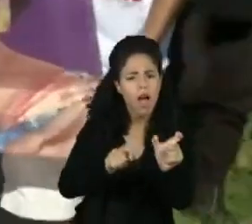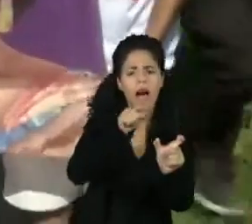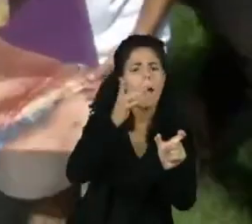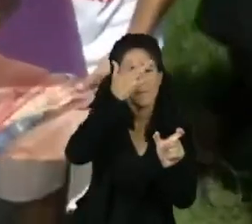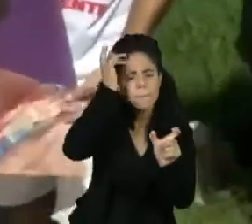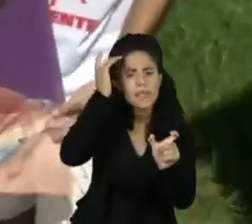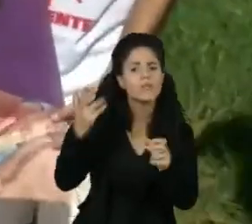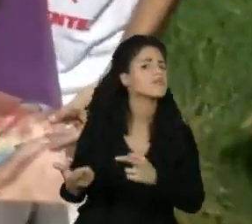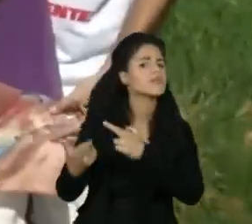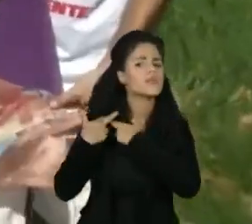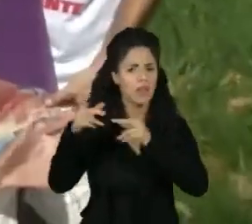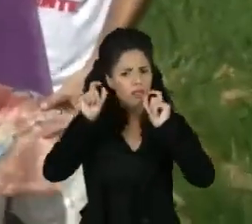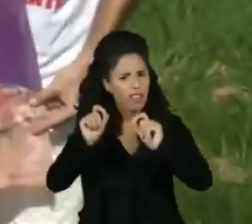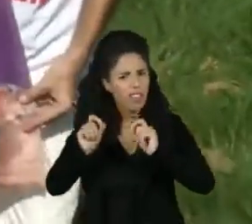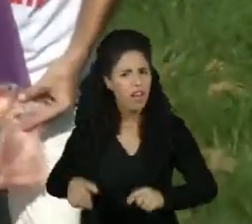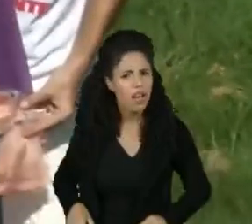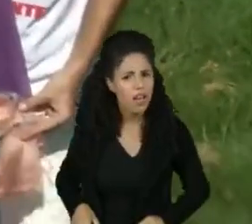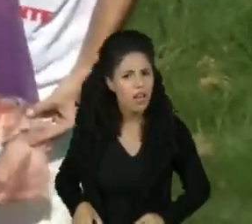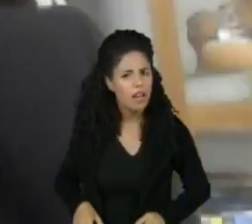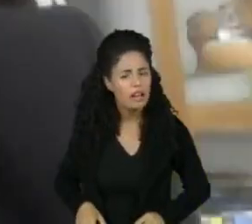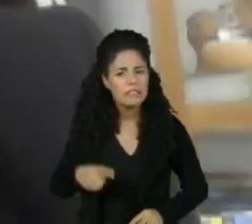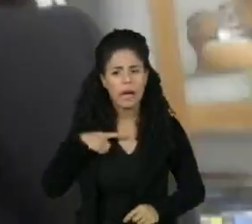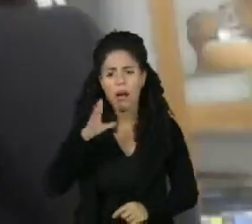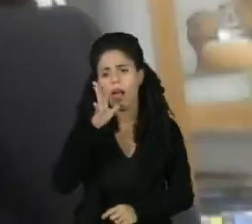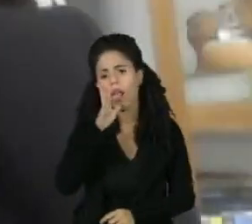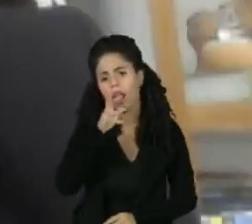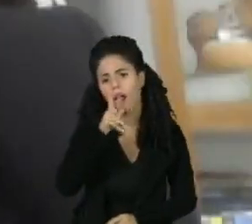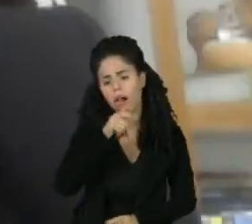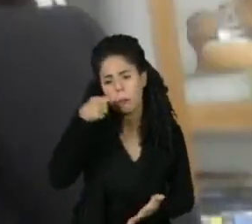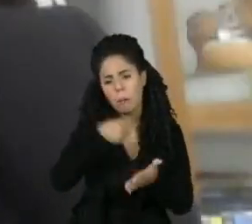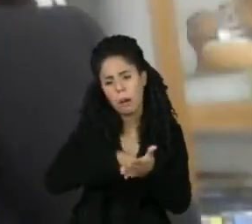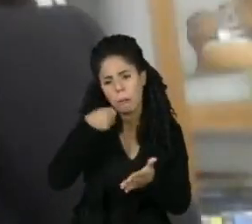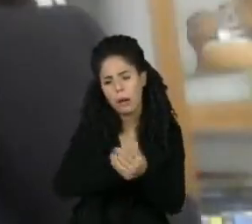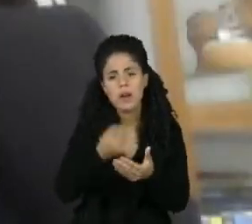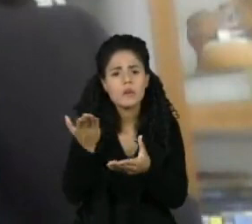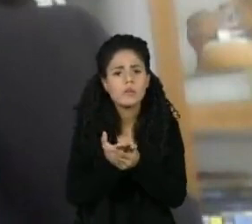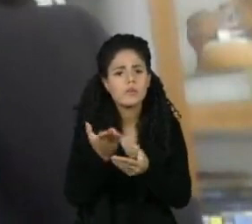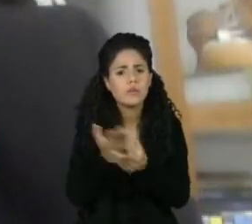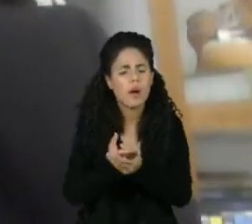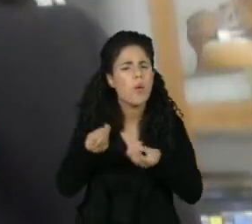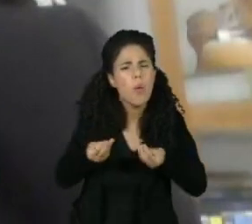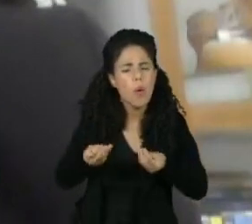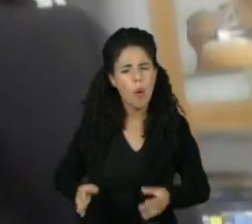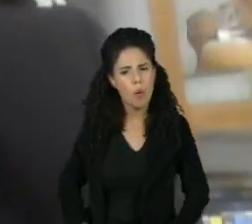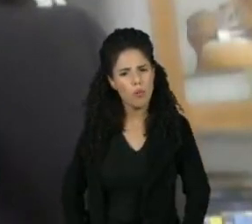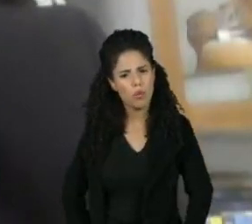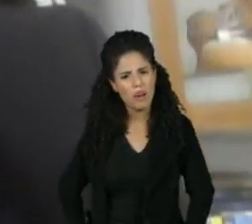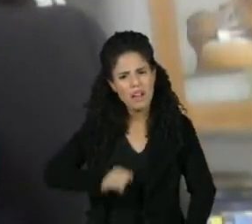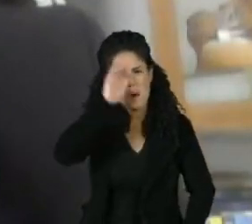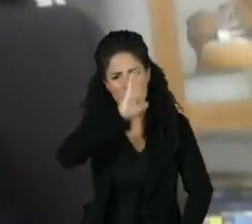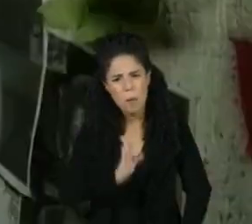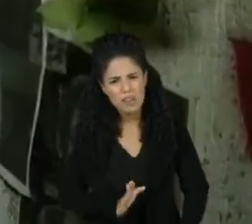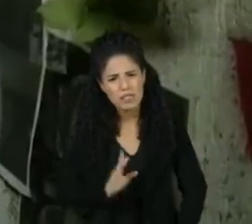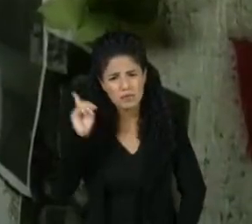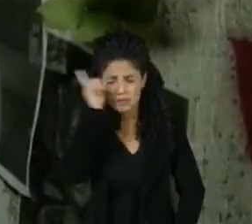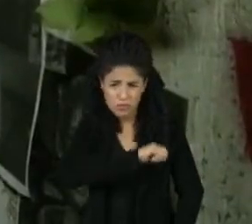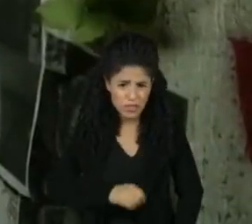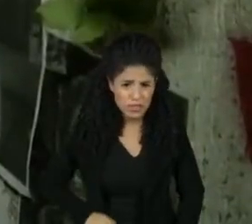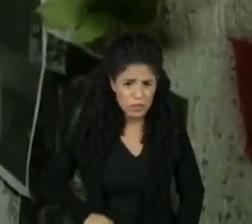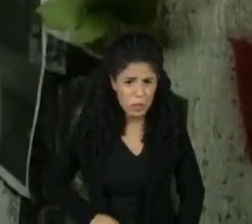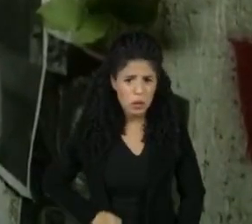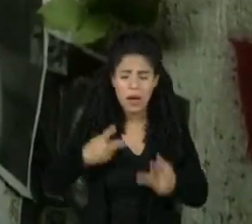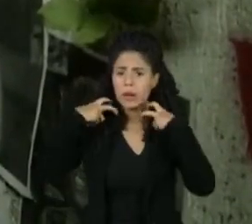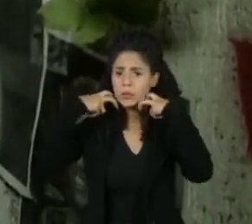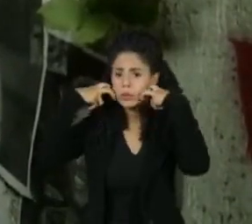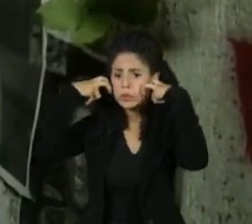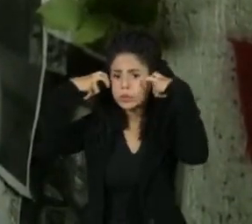que, efetivamente, essa investigação dura tanto tempo. Não é natural que o Brasil passe uma vergonha como está passando, porque isso é uma